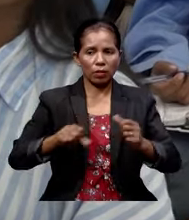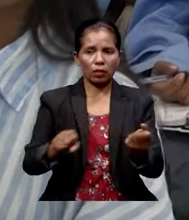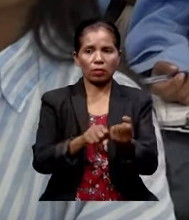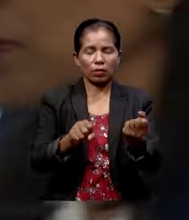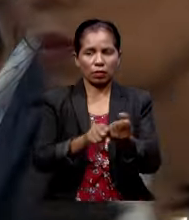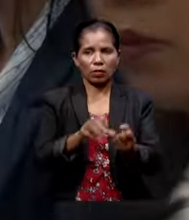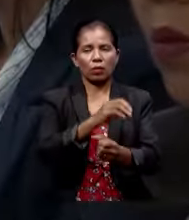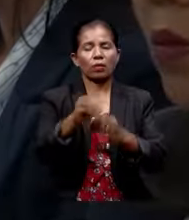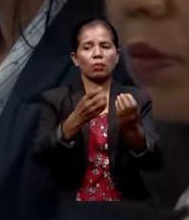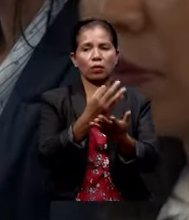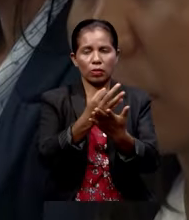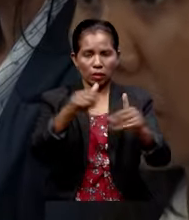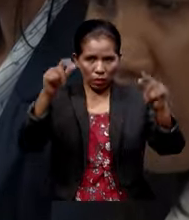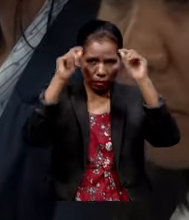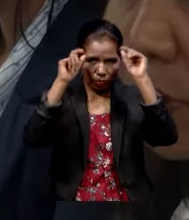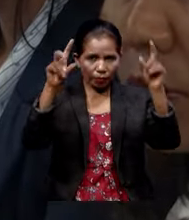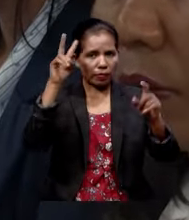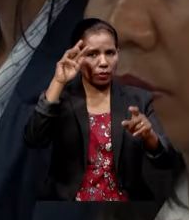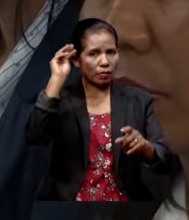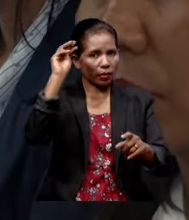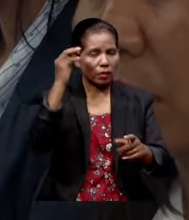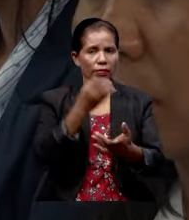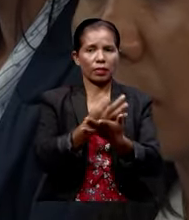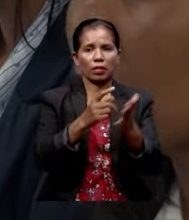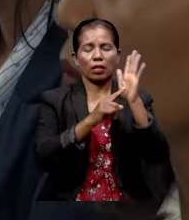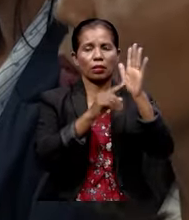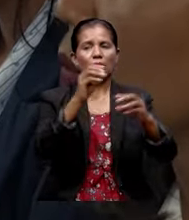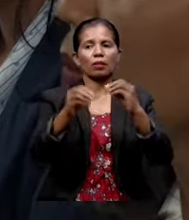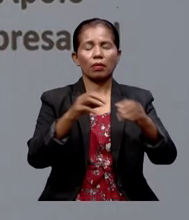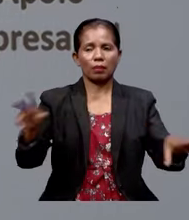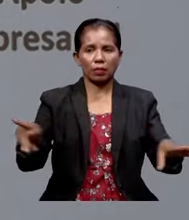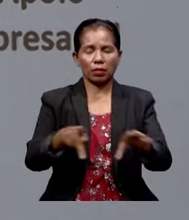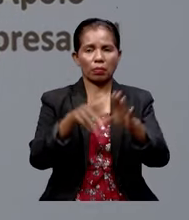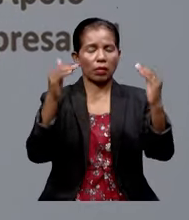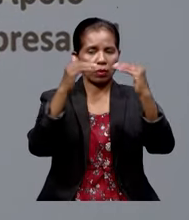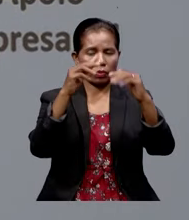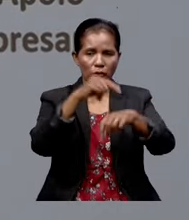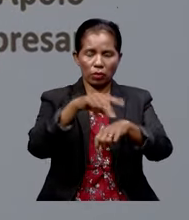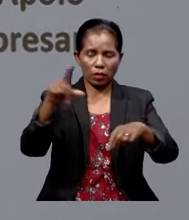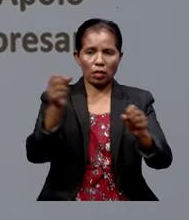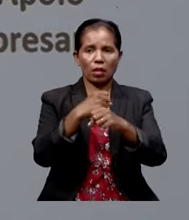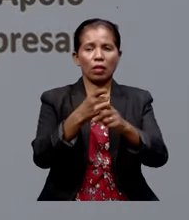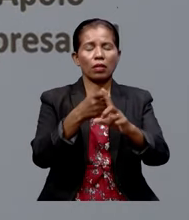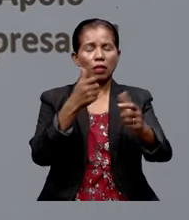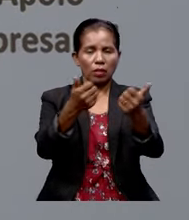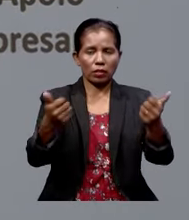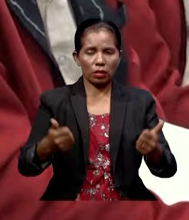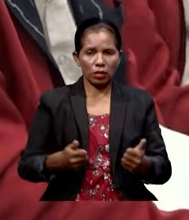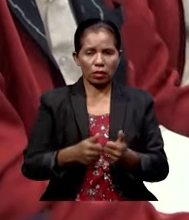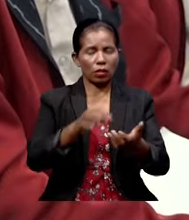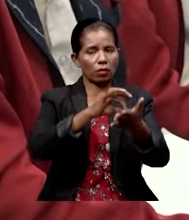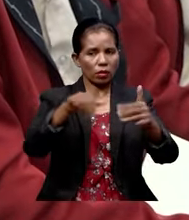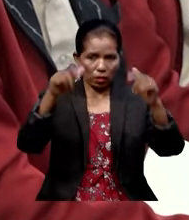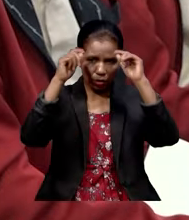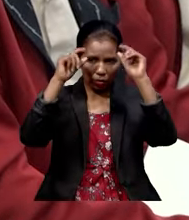setor finanseira ia Timor Leste. Vice Ministra Finanças Atolia Hirakni ba hira participe seminário nacional ne be realiza usi asociação contabilista Timor